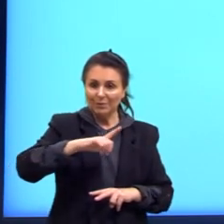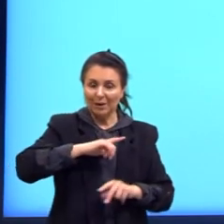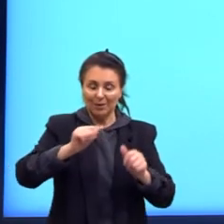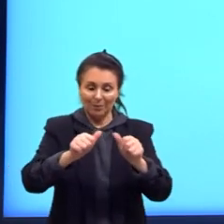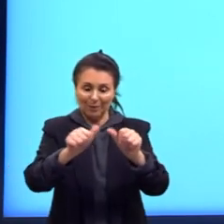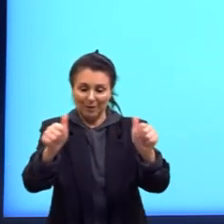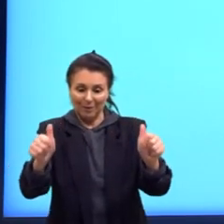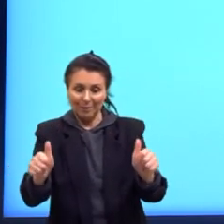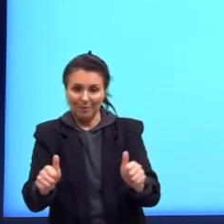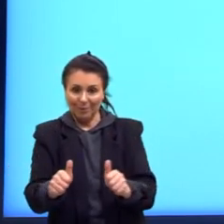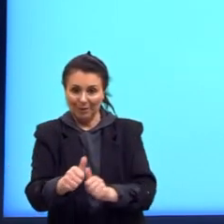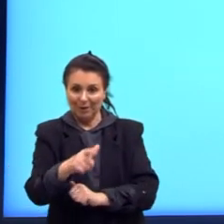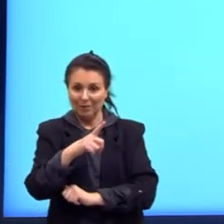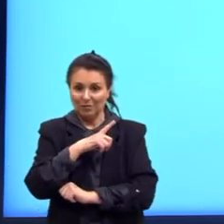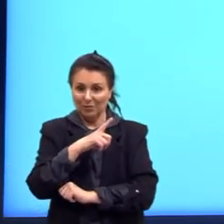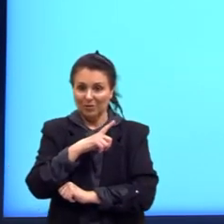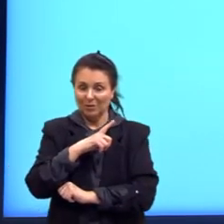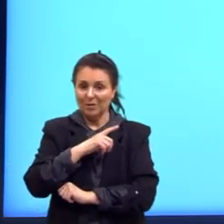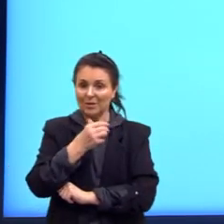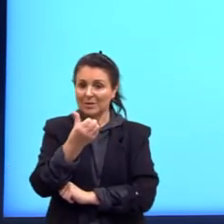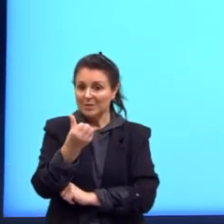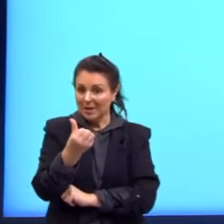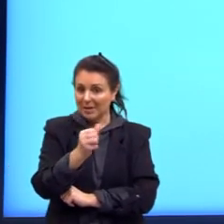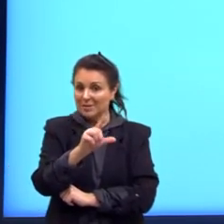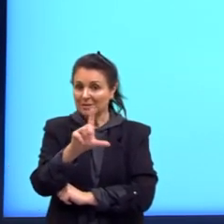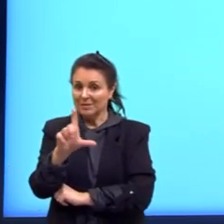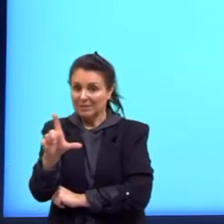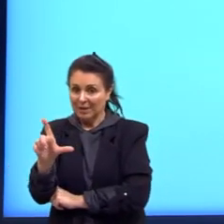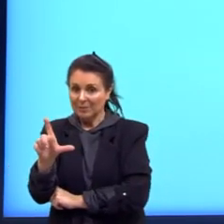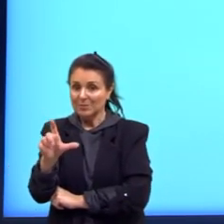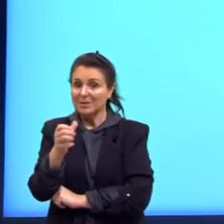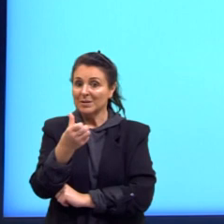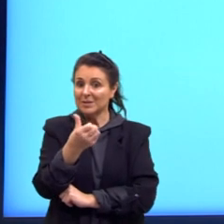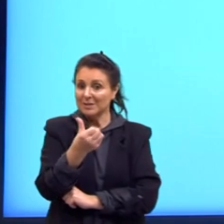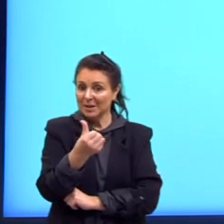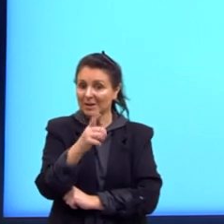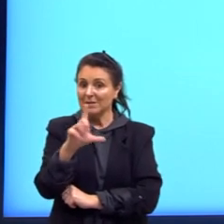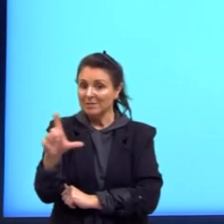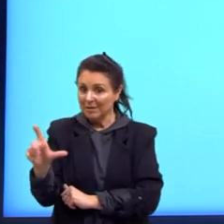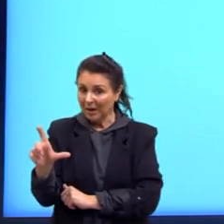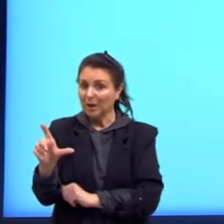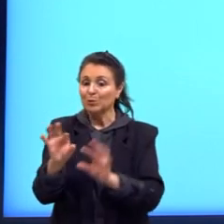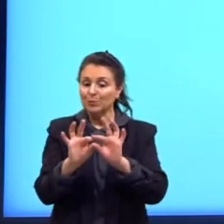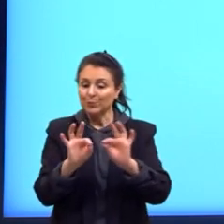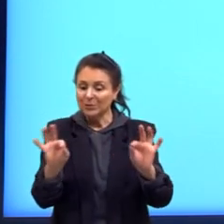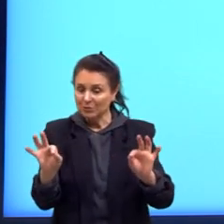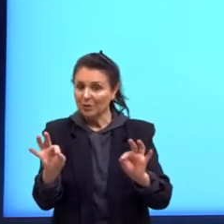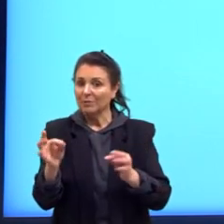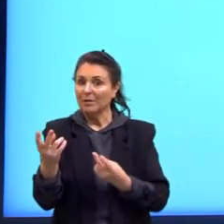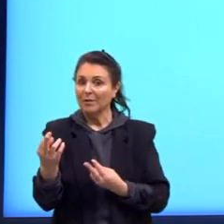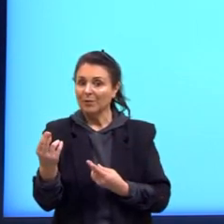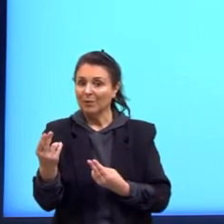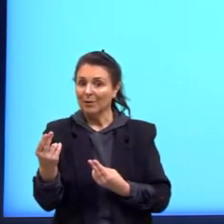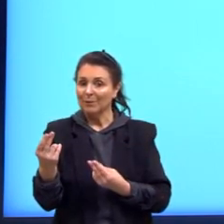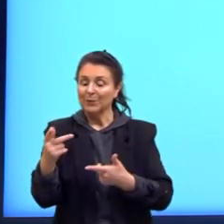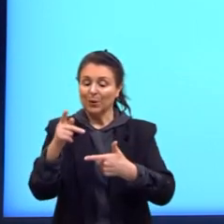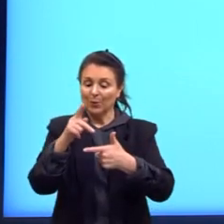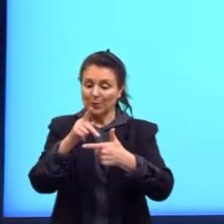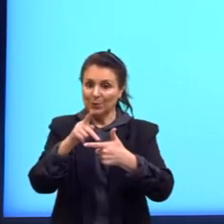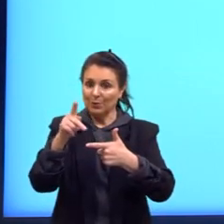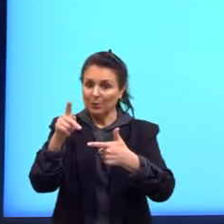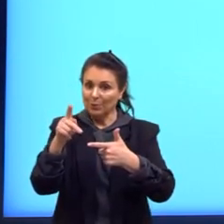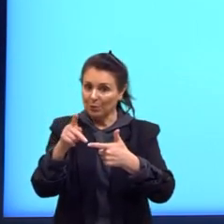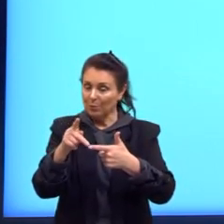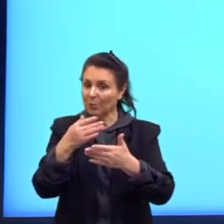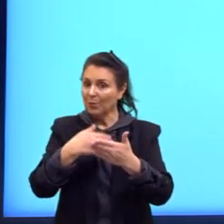uma figura ela possui ali a 6 lados e 6 lados de mesma medida Afinal o cubo ele possui todas